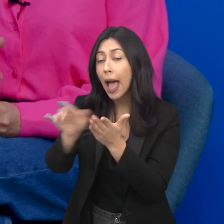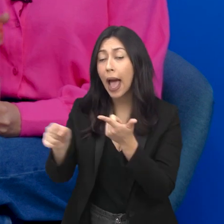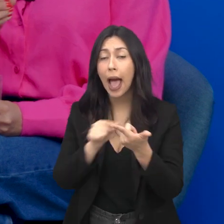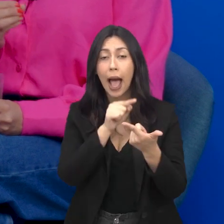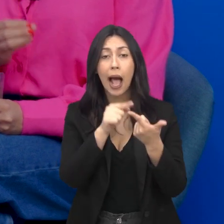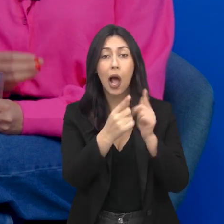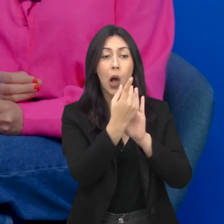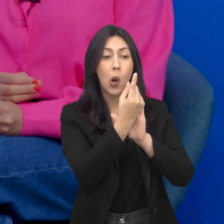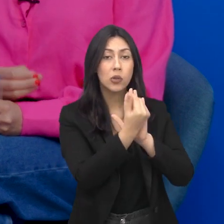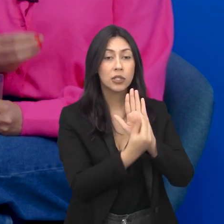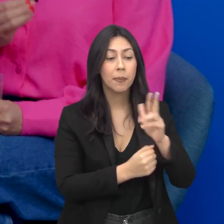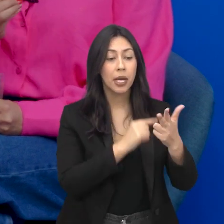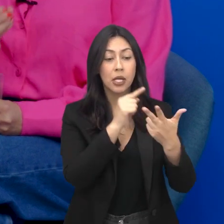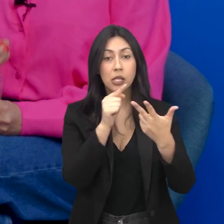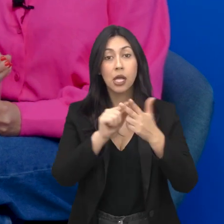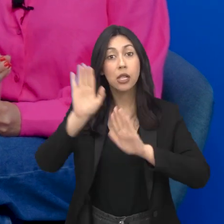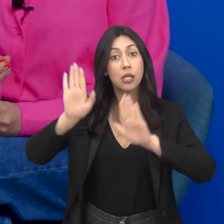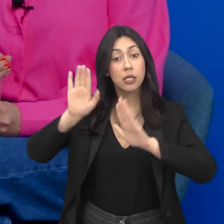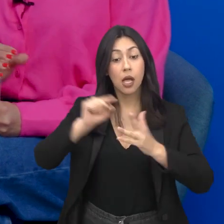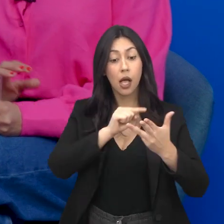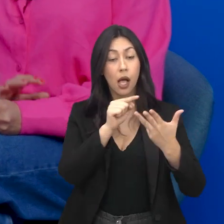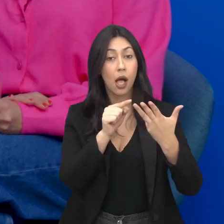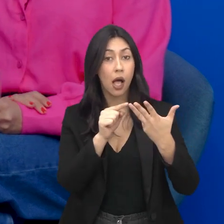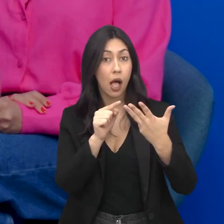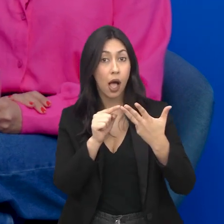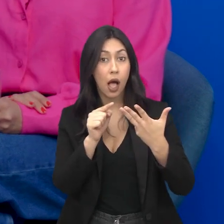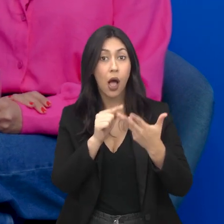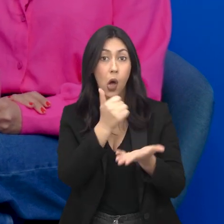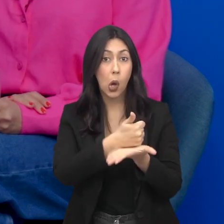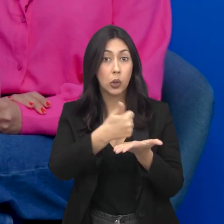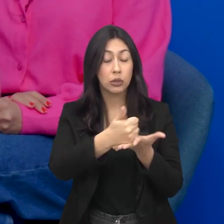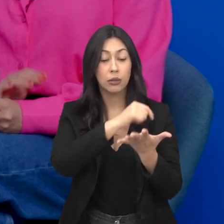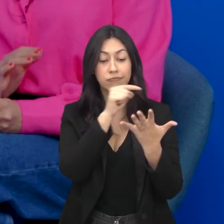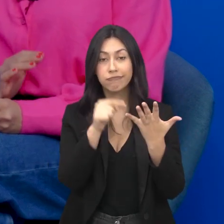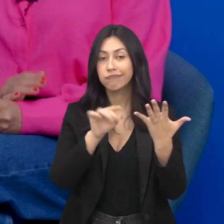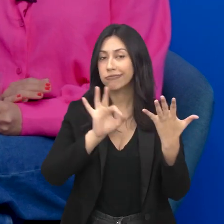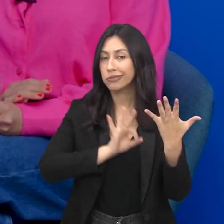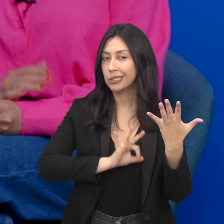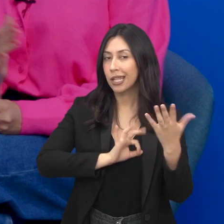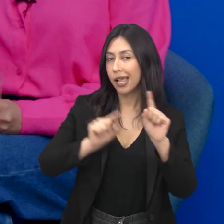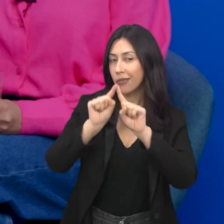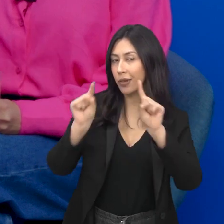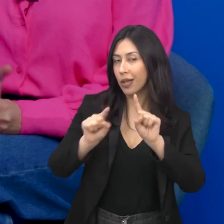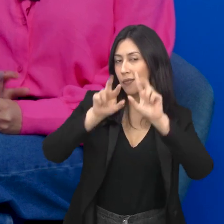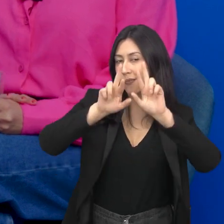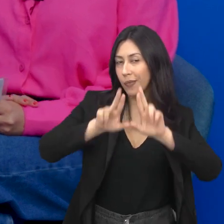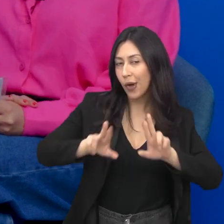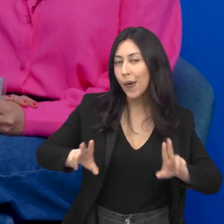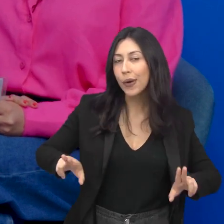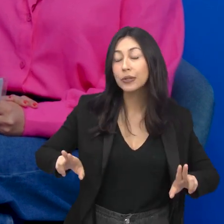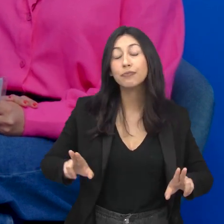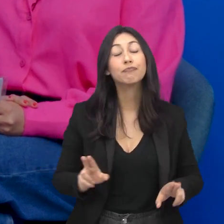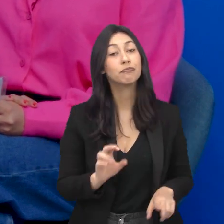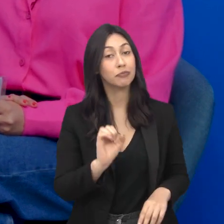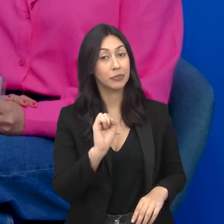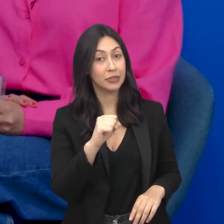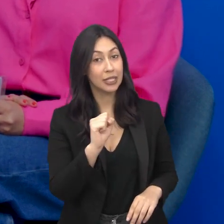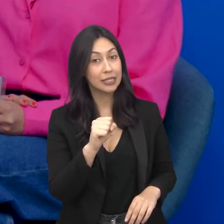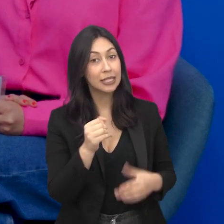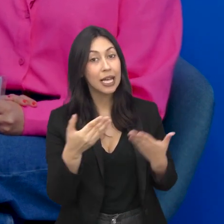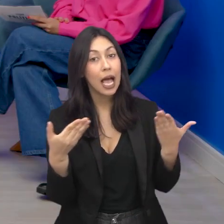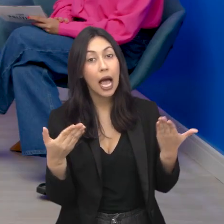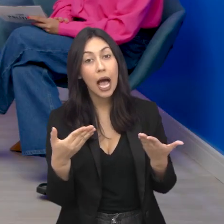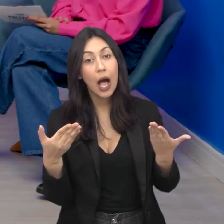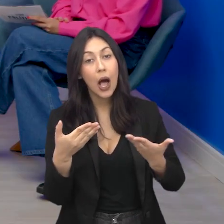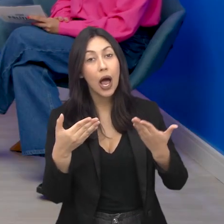orçamentos, licitações, contratos, remuneração recebida por servidores, entre outras. É isso mesmo, Tati.